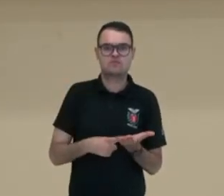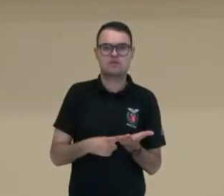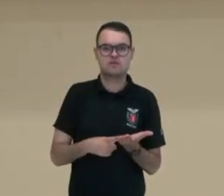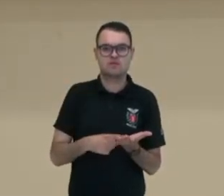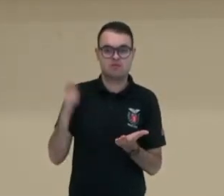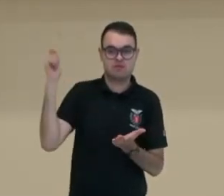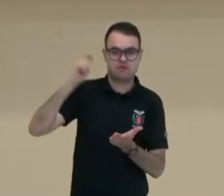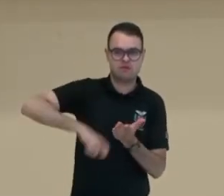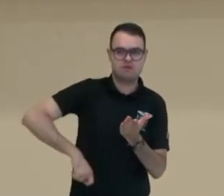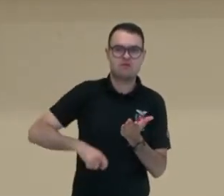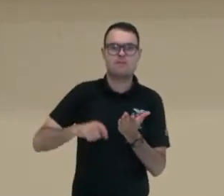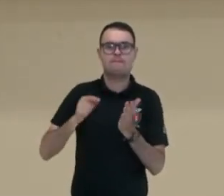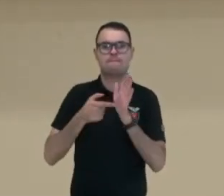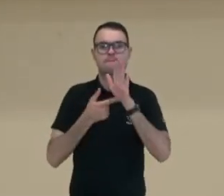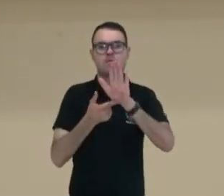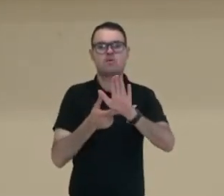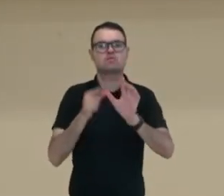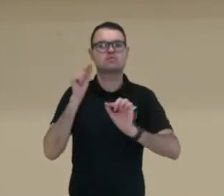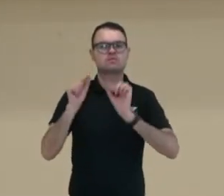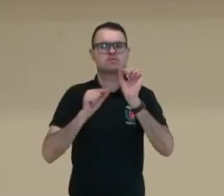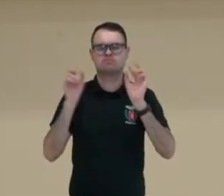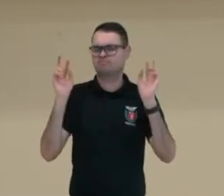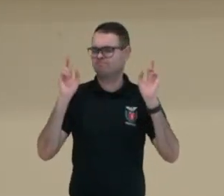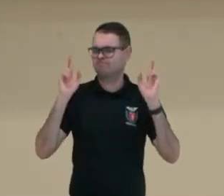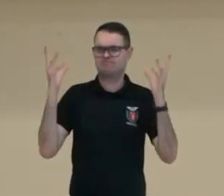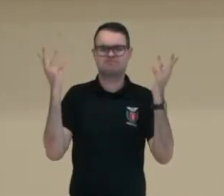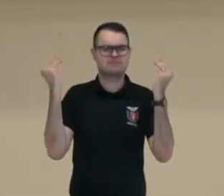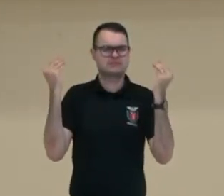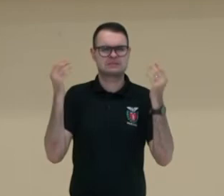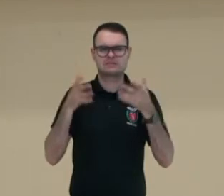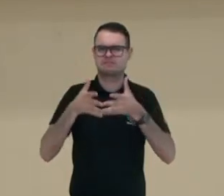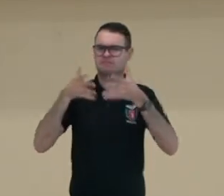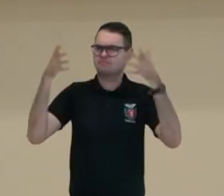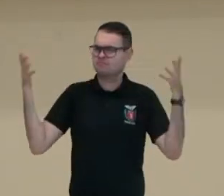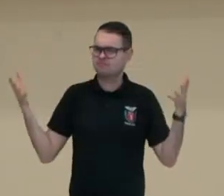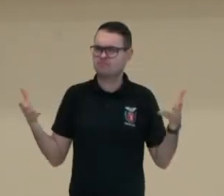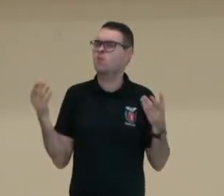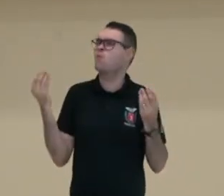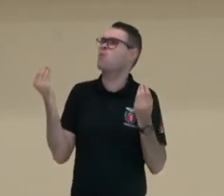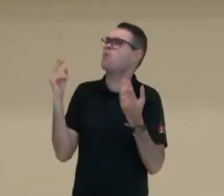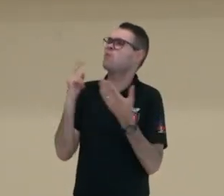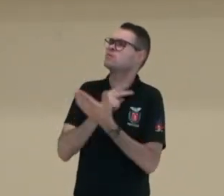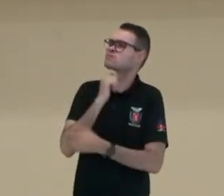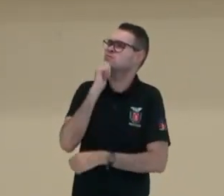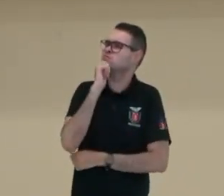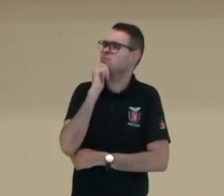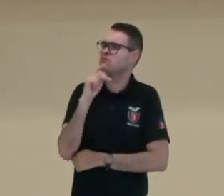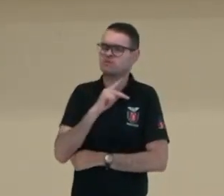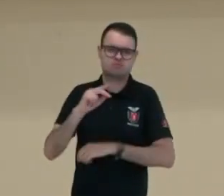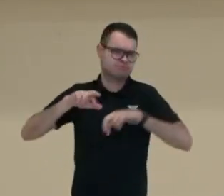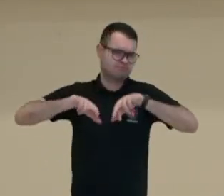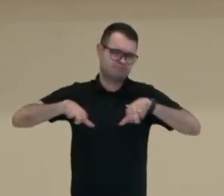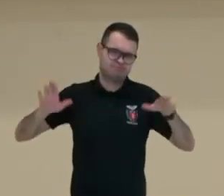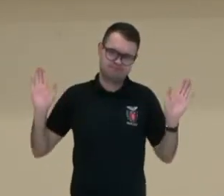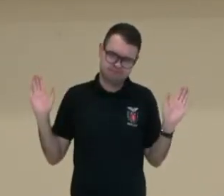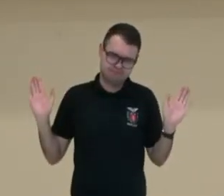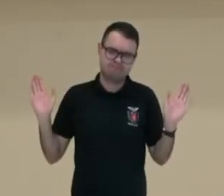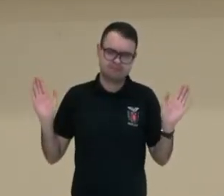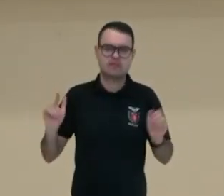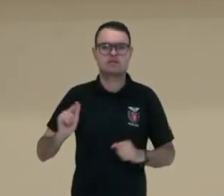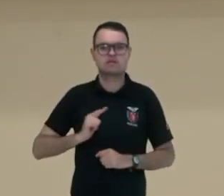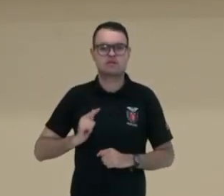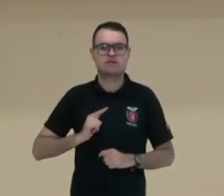entre o Paraná espanhol e português a diferença era muito grande. Como que acontece isso então, professor? Várias formas, Através